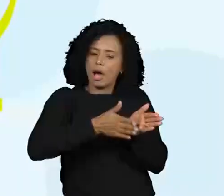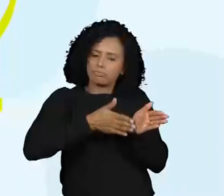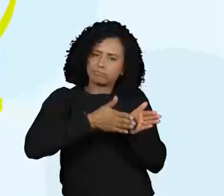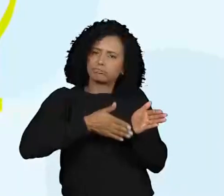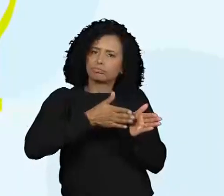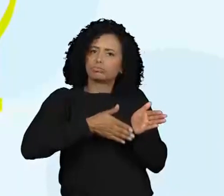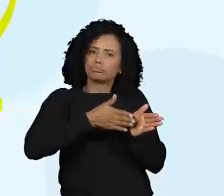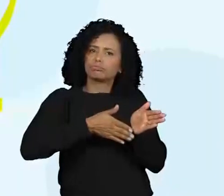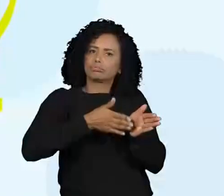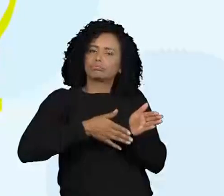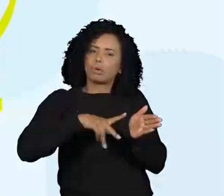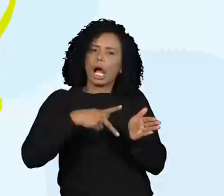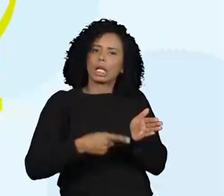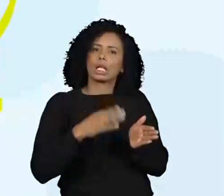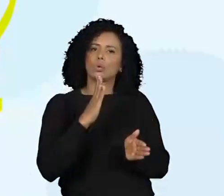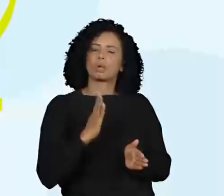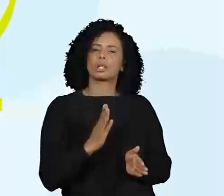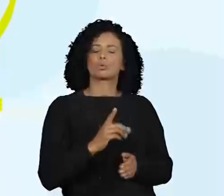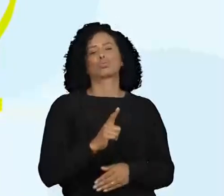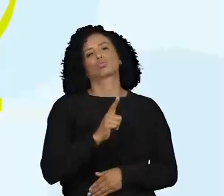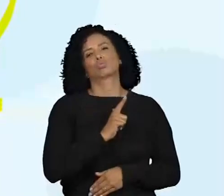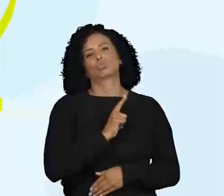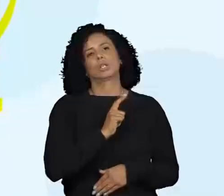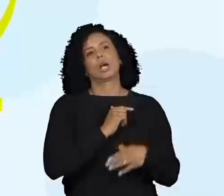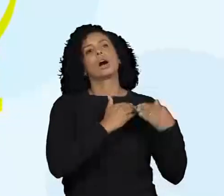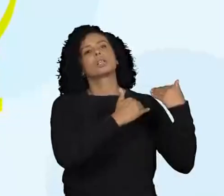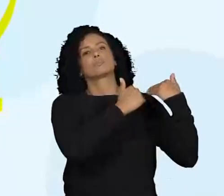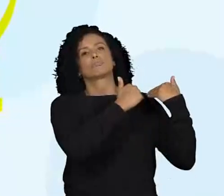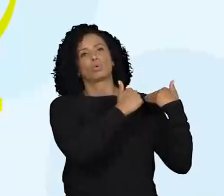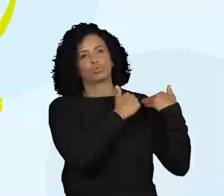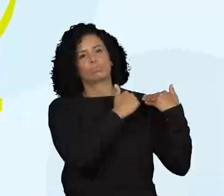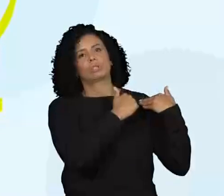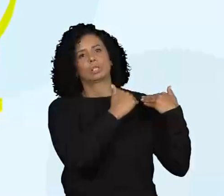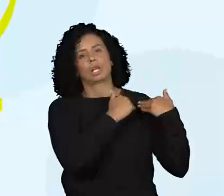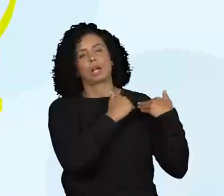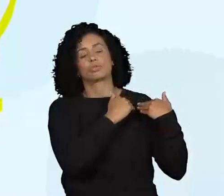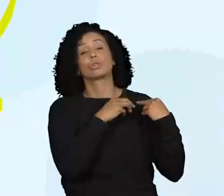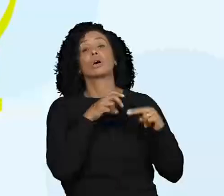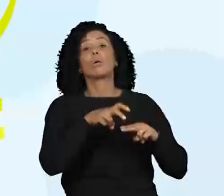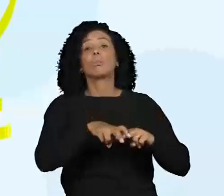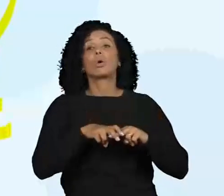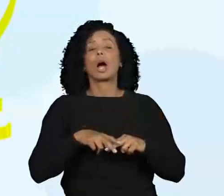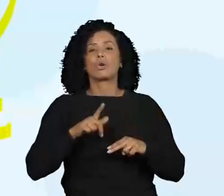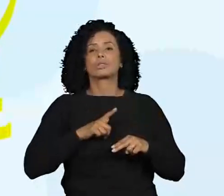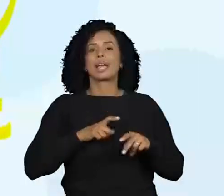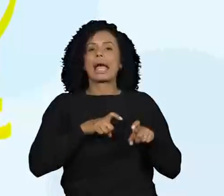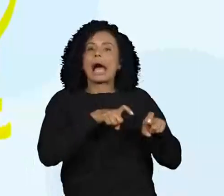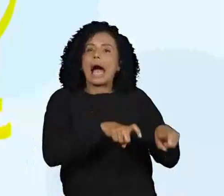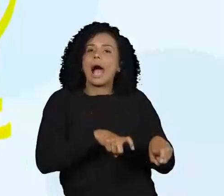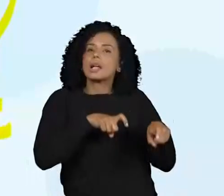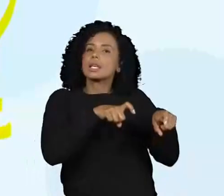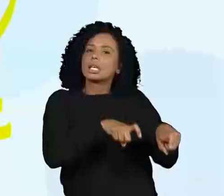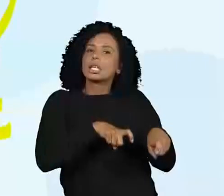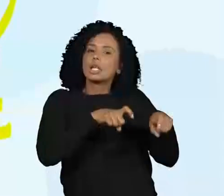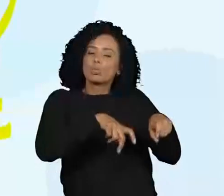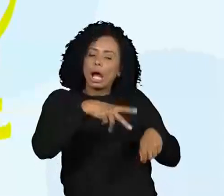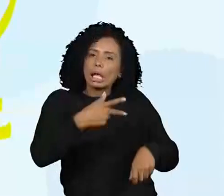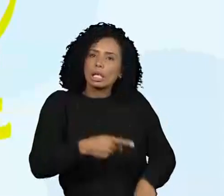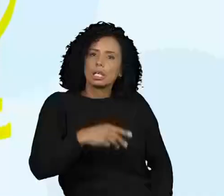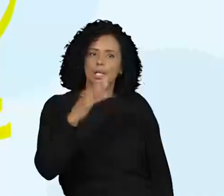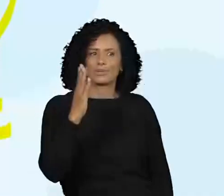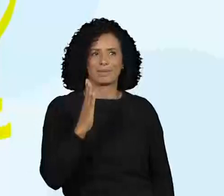as responsáveis principais pelo escoamento da produção agrícola